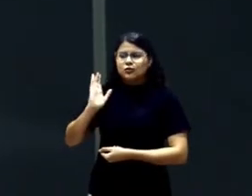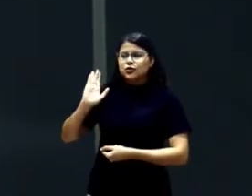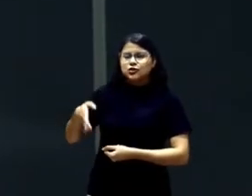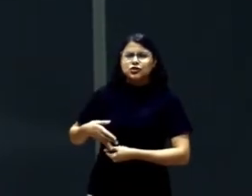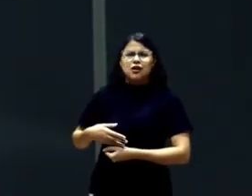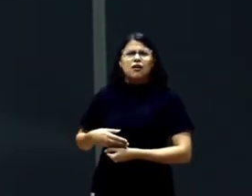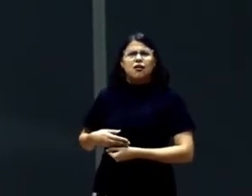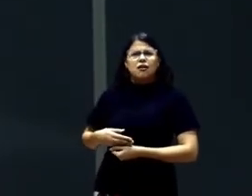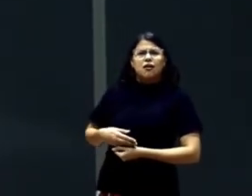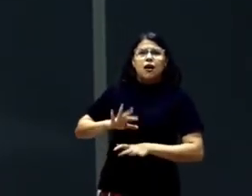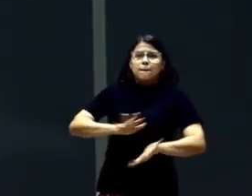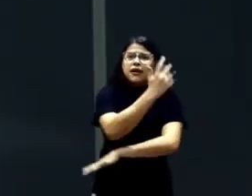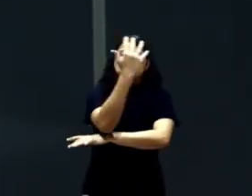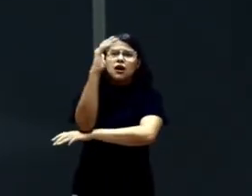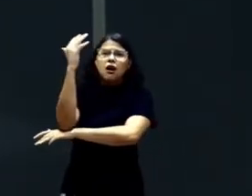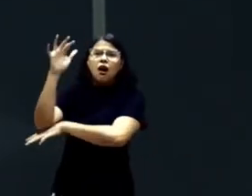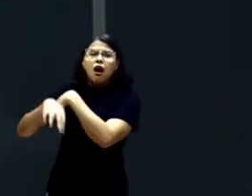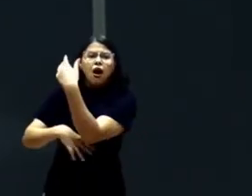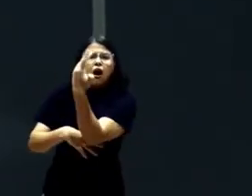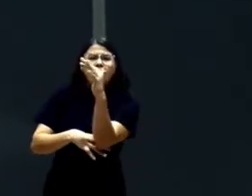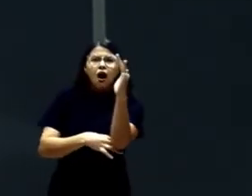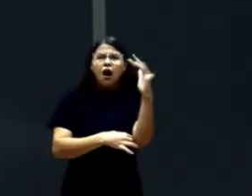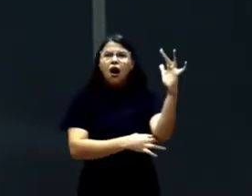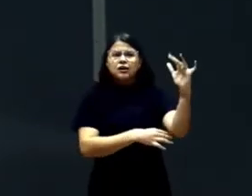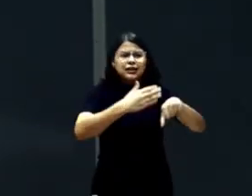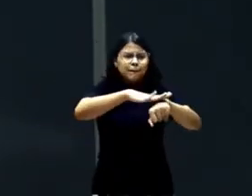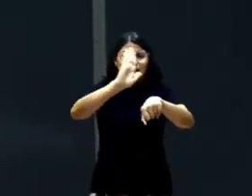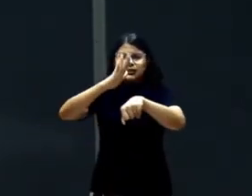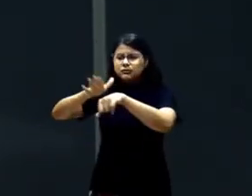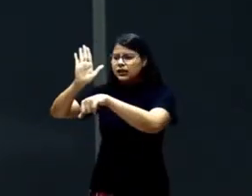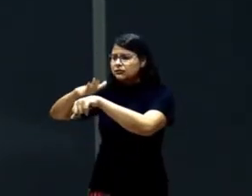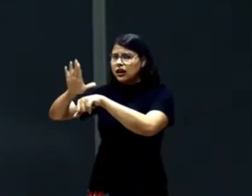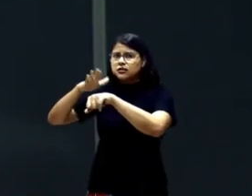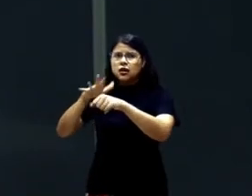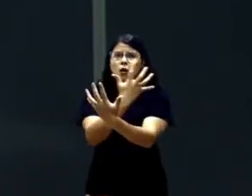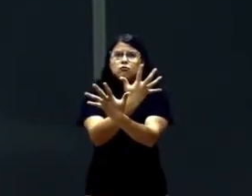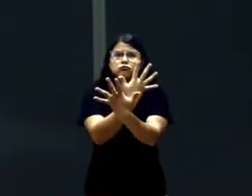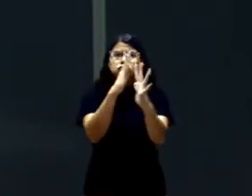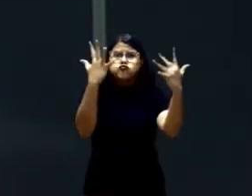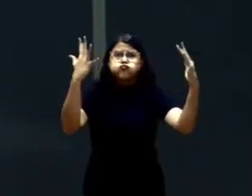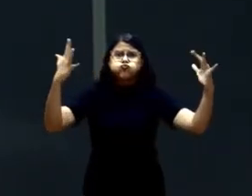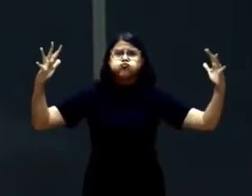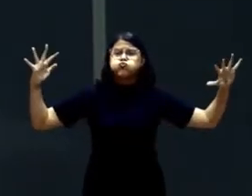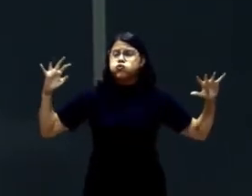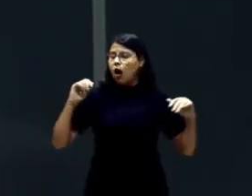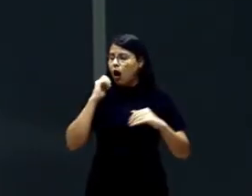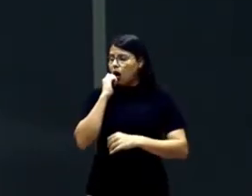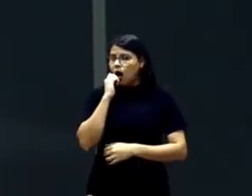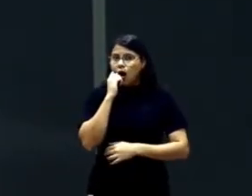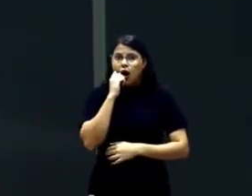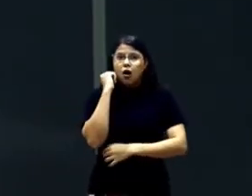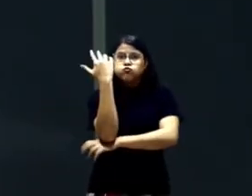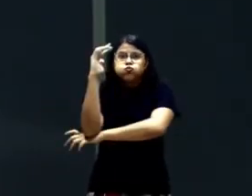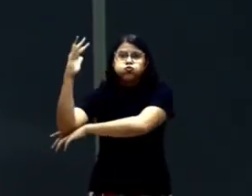colheitas, algo extraordinário acontecer. Uma safra totalmente